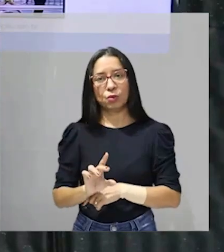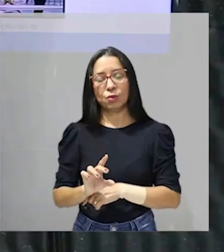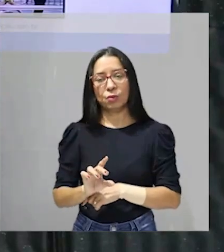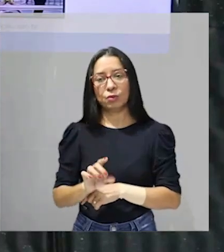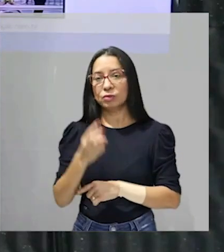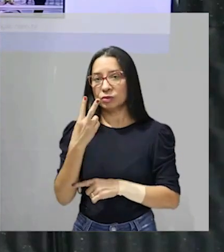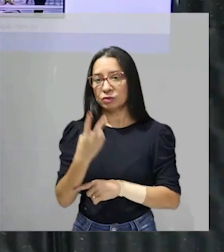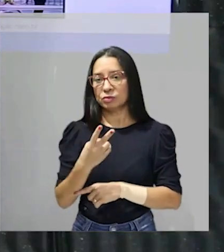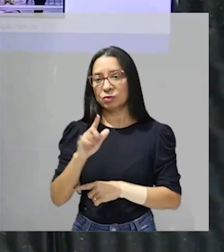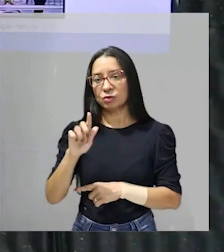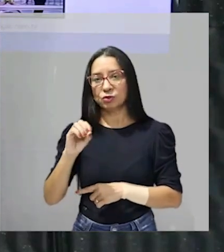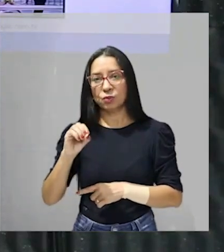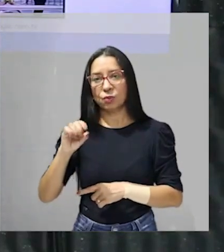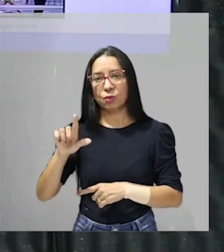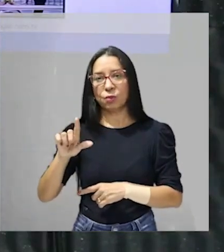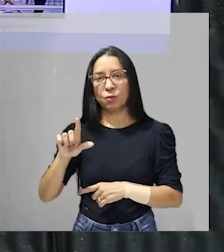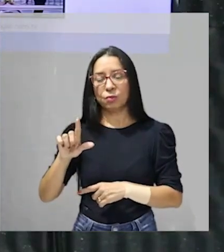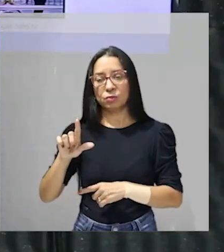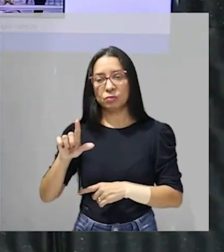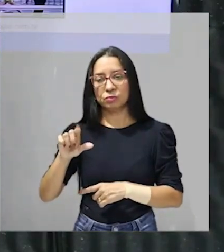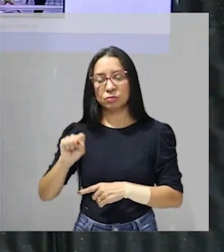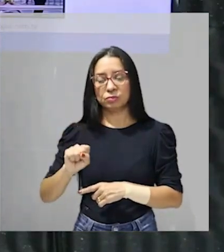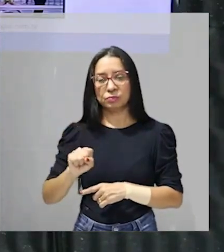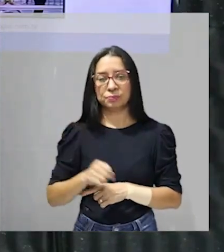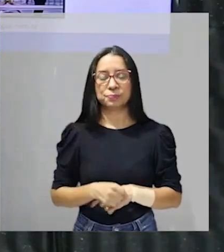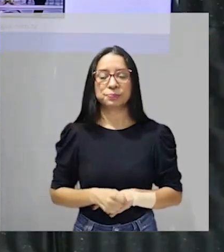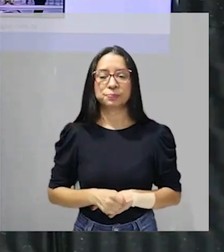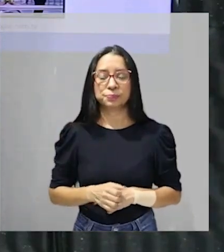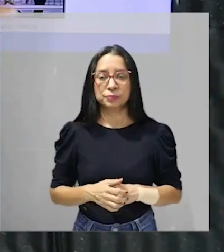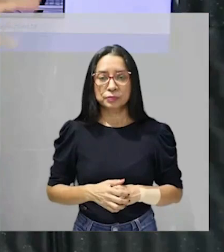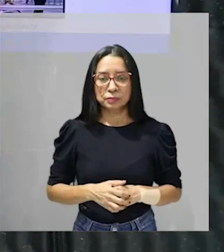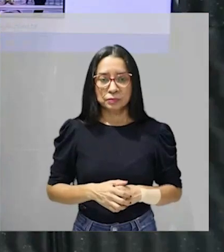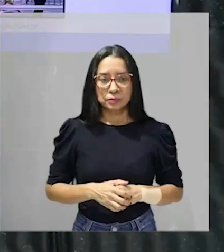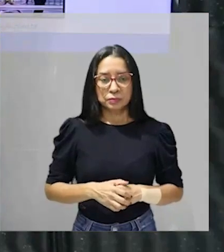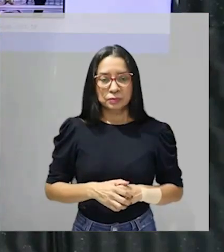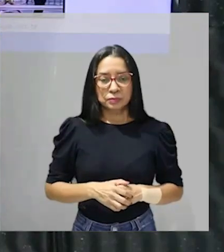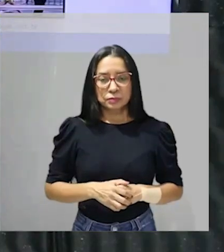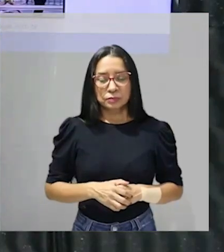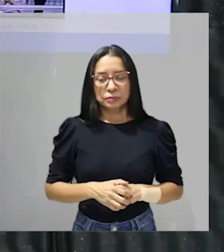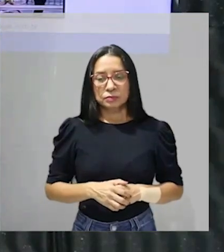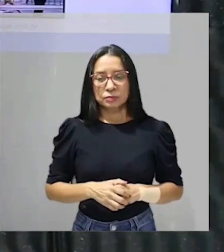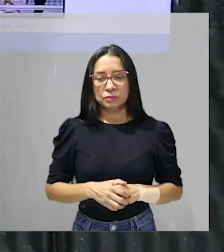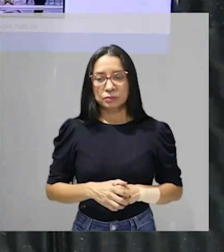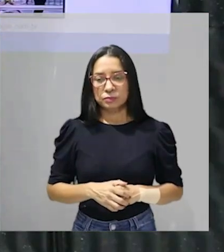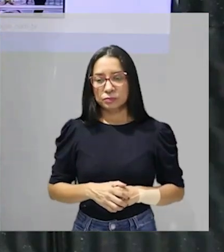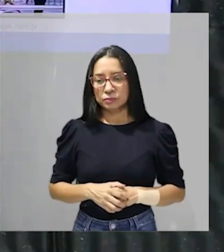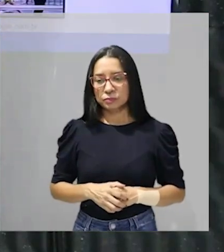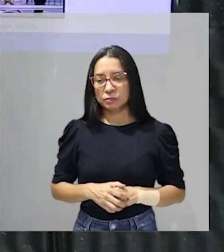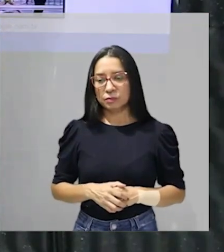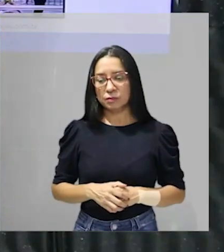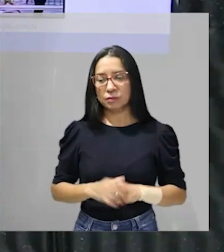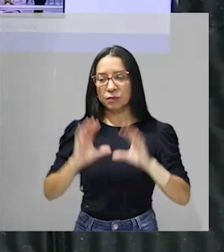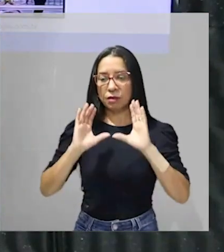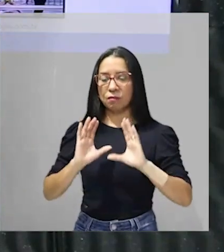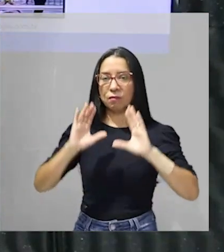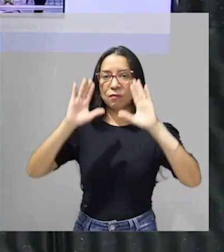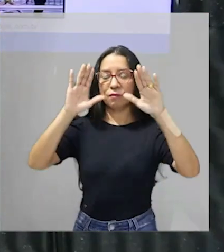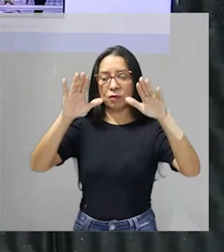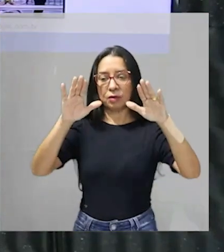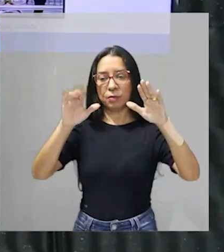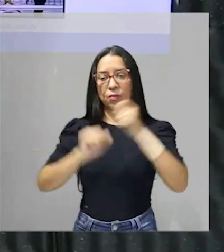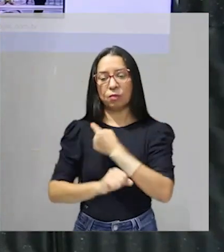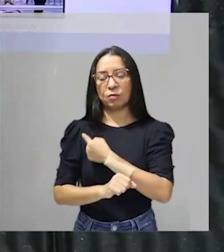as regras elas são o quê flexíveis mesma coisa aqui que o voleibol voleibol que acontece na rua